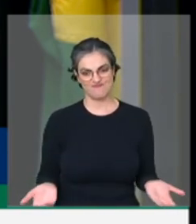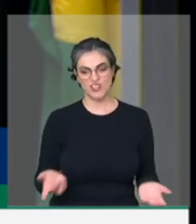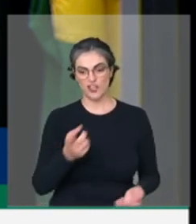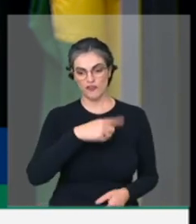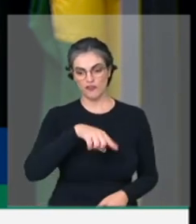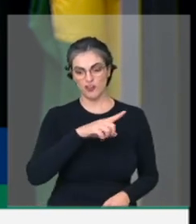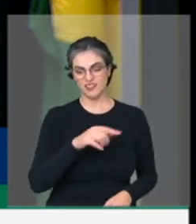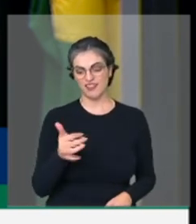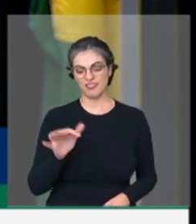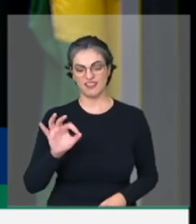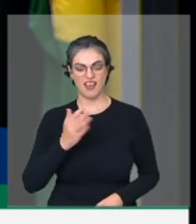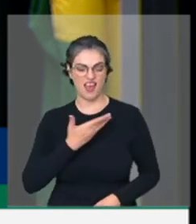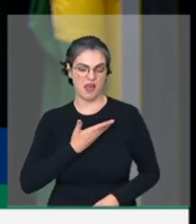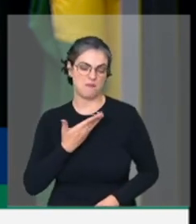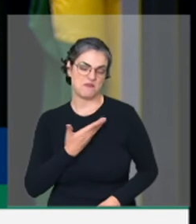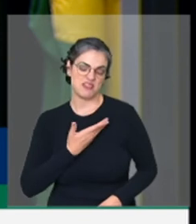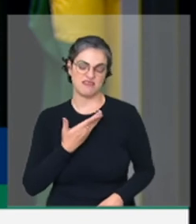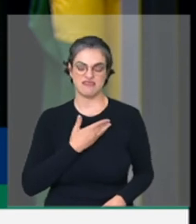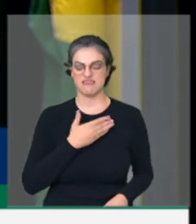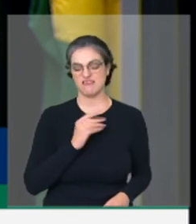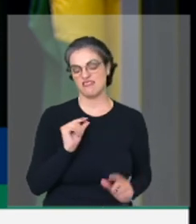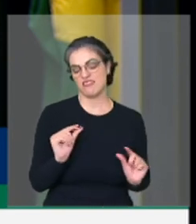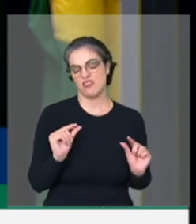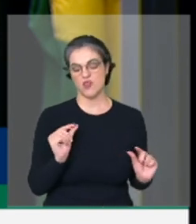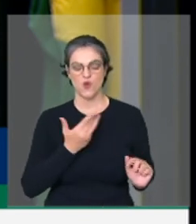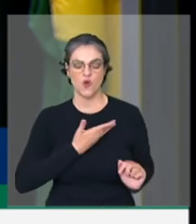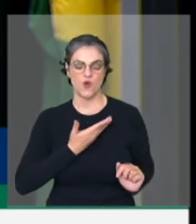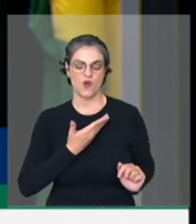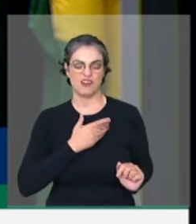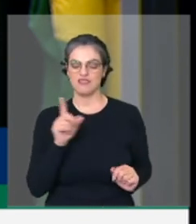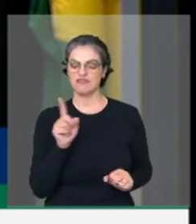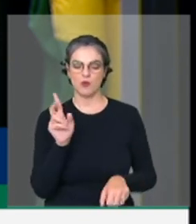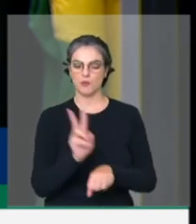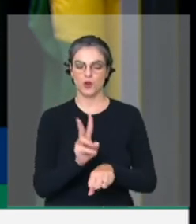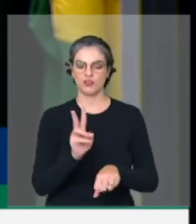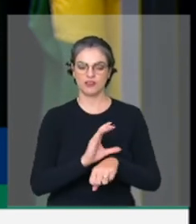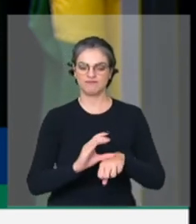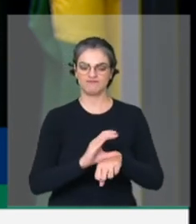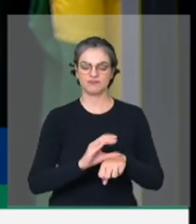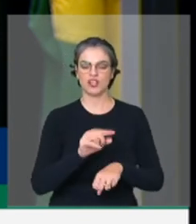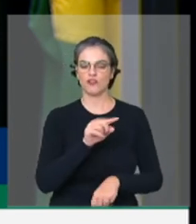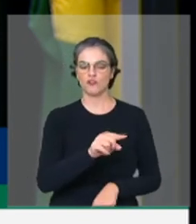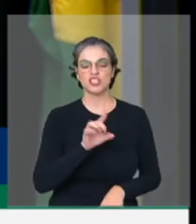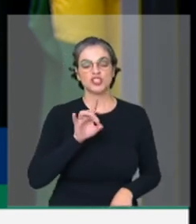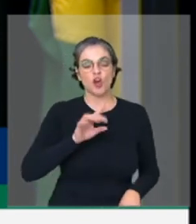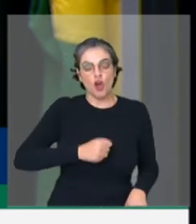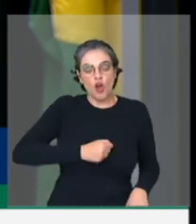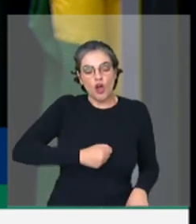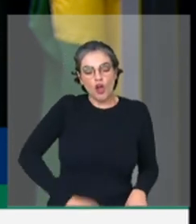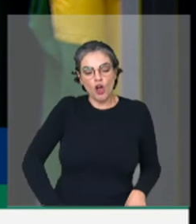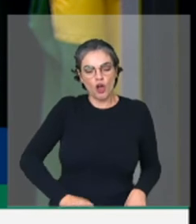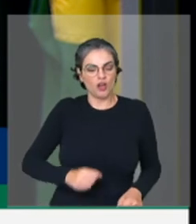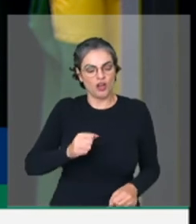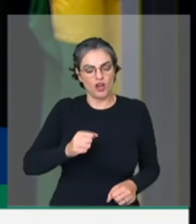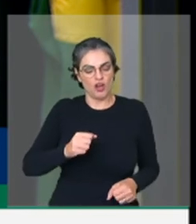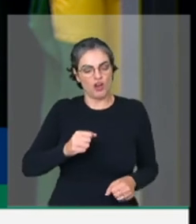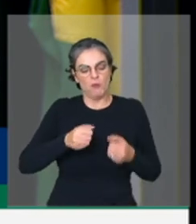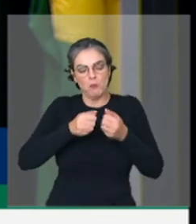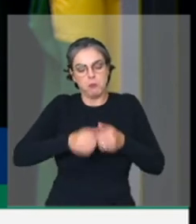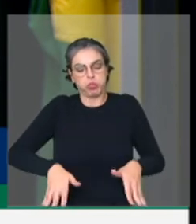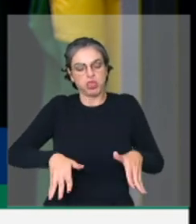10 amiguinhos, não guardam a Constituição, vocês defecam sobre a mesma.